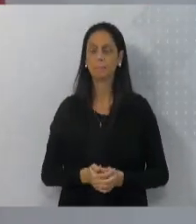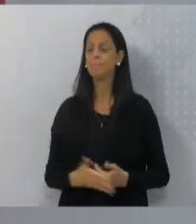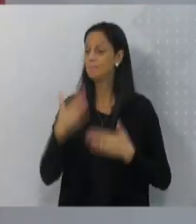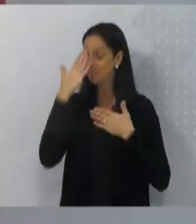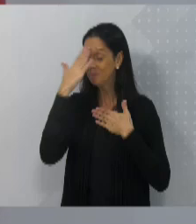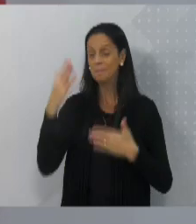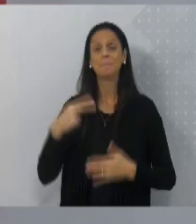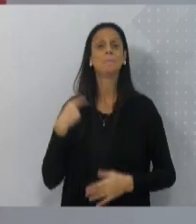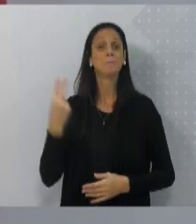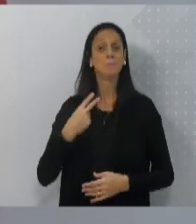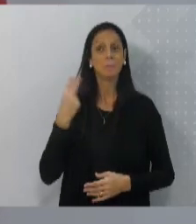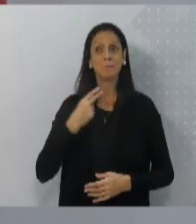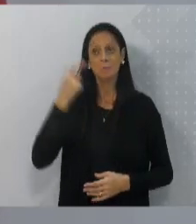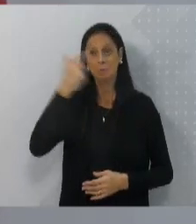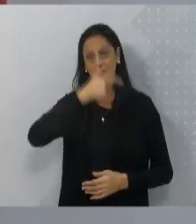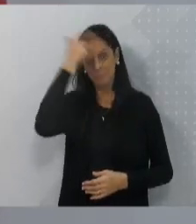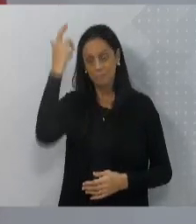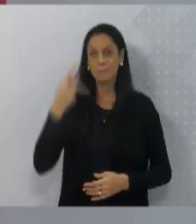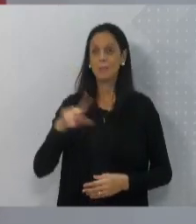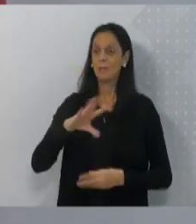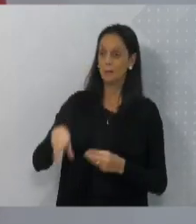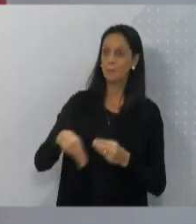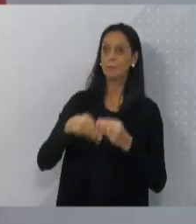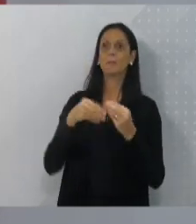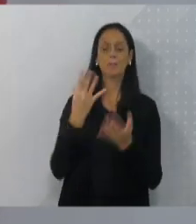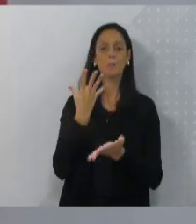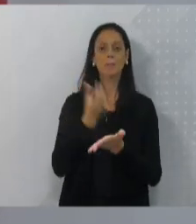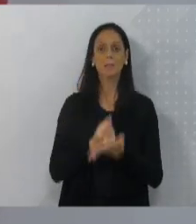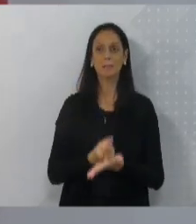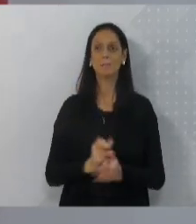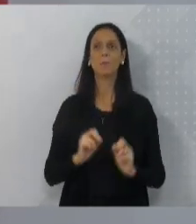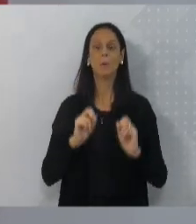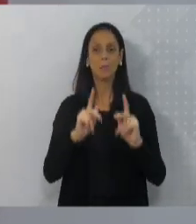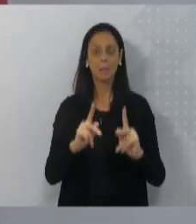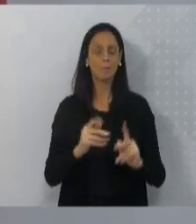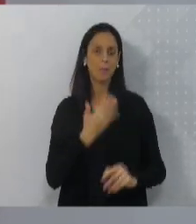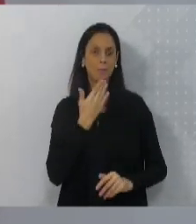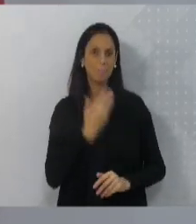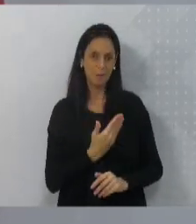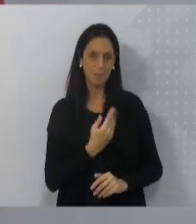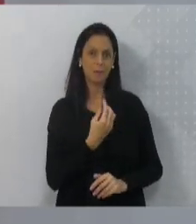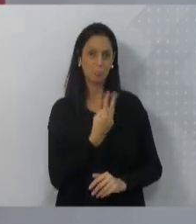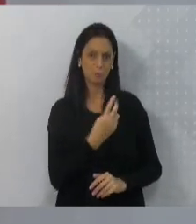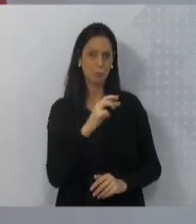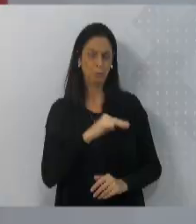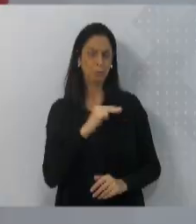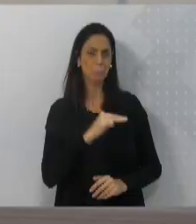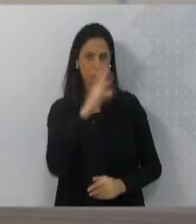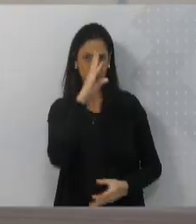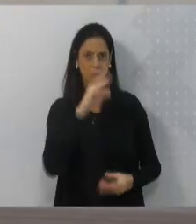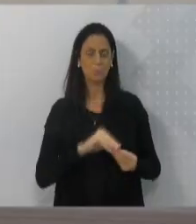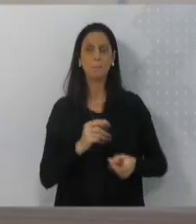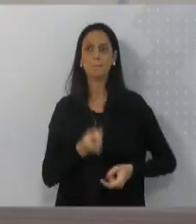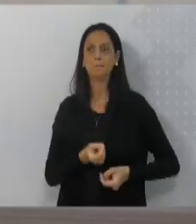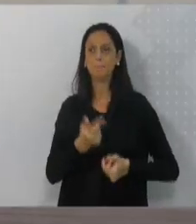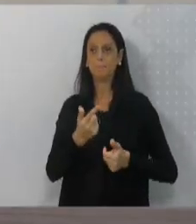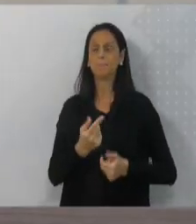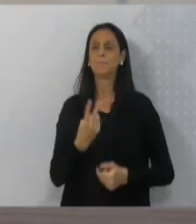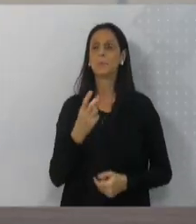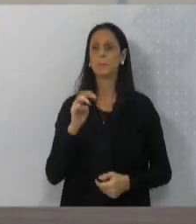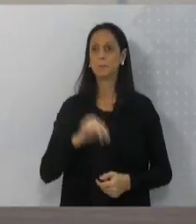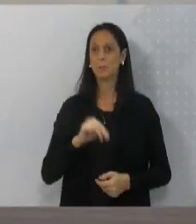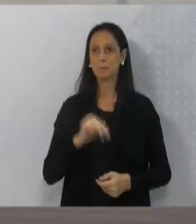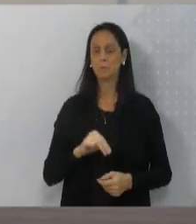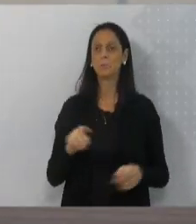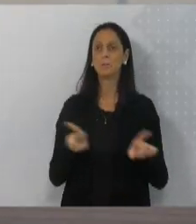Agradeço, vereador, a sua parte. Fica o registro aqui. Vereador Ito, mais dois minutos para mim poder finalizar. Vou conceder mais dois minutos e vamos também